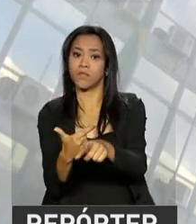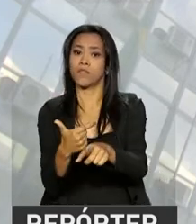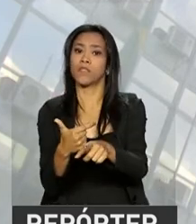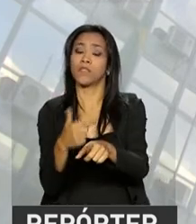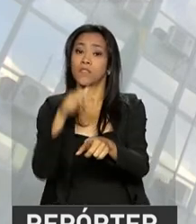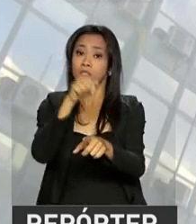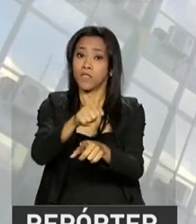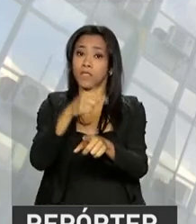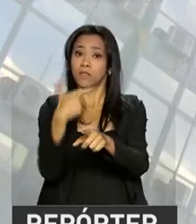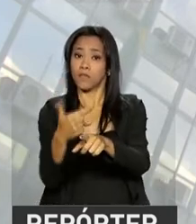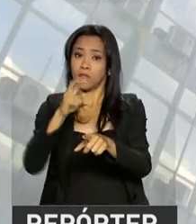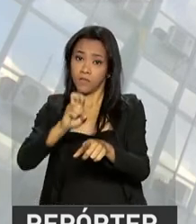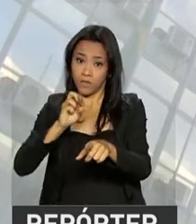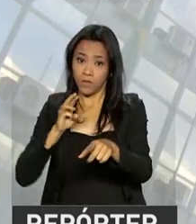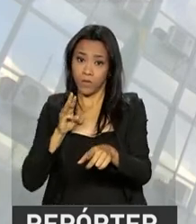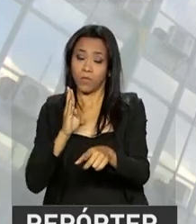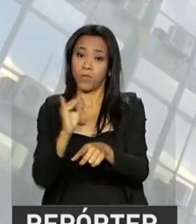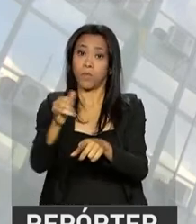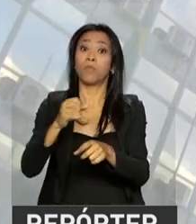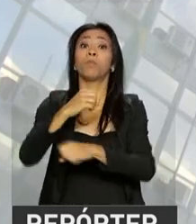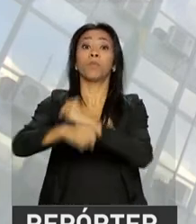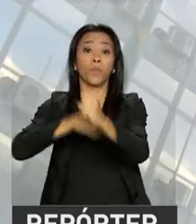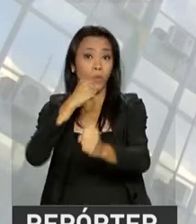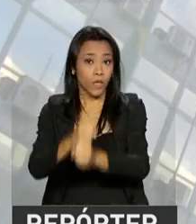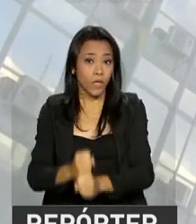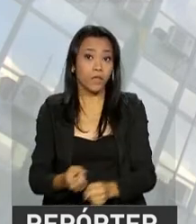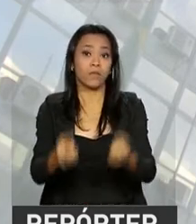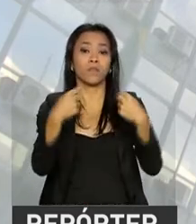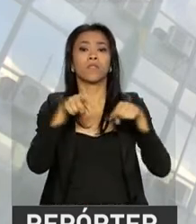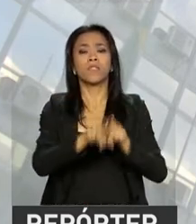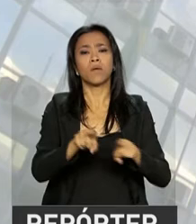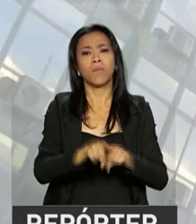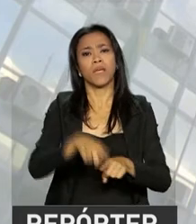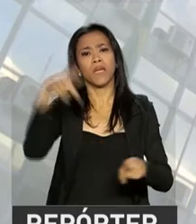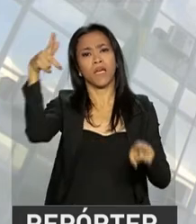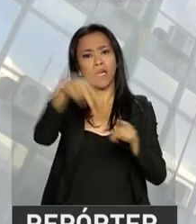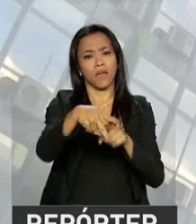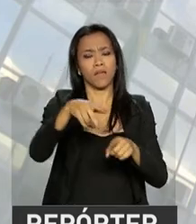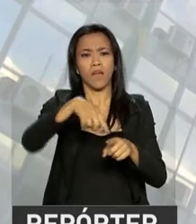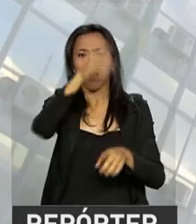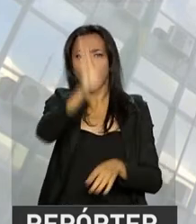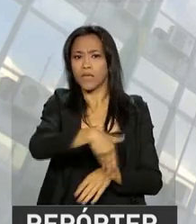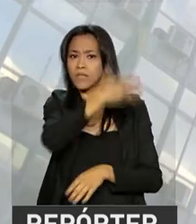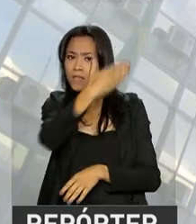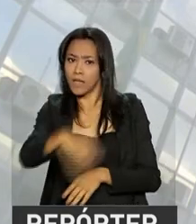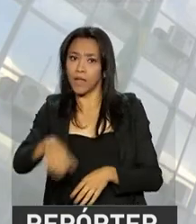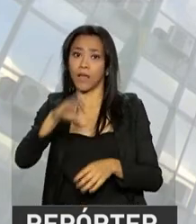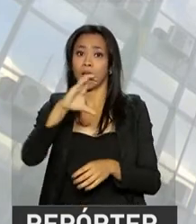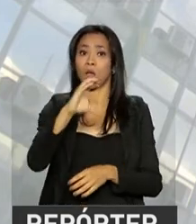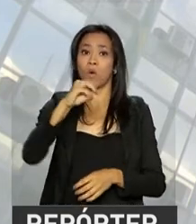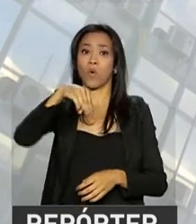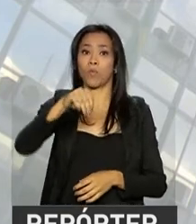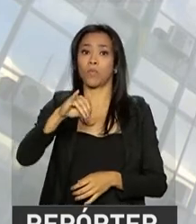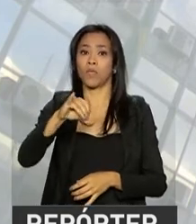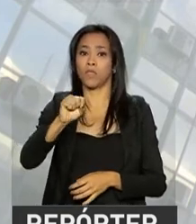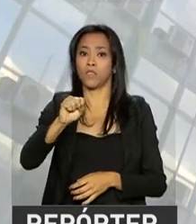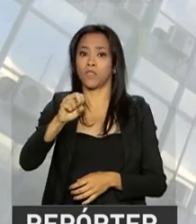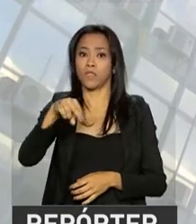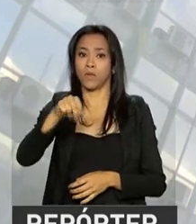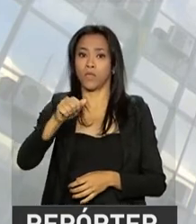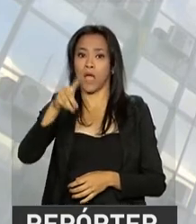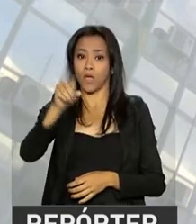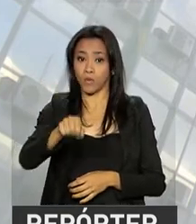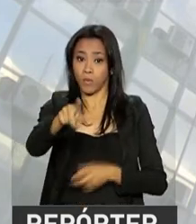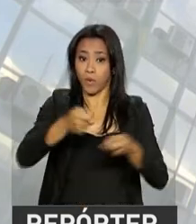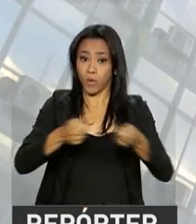por ano cancelar os reajustes de cargos comissionados e gratificações uma economia de 175